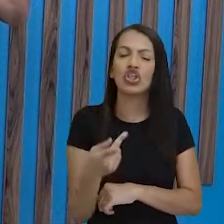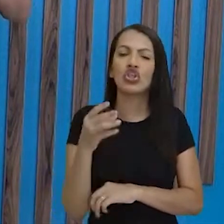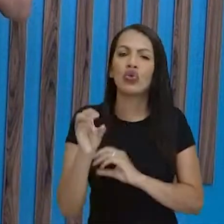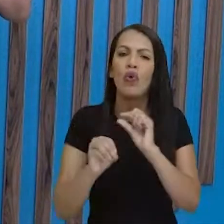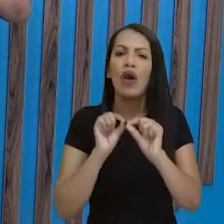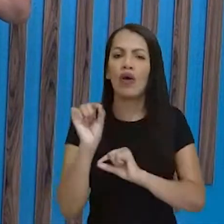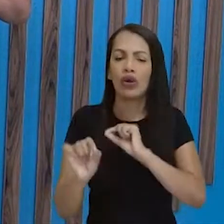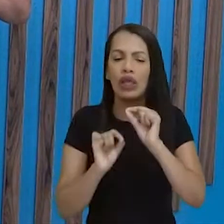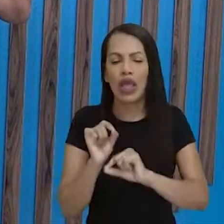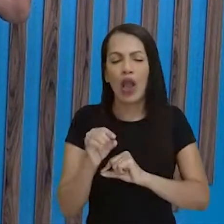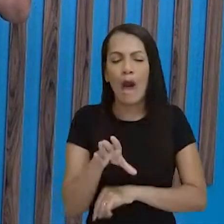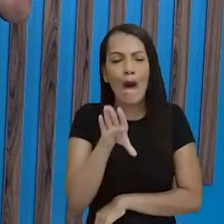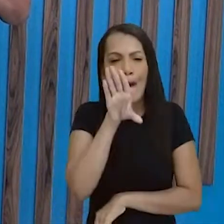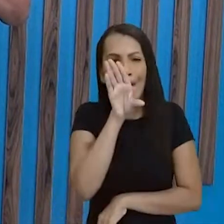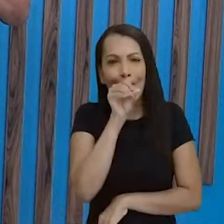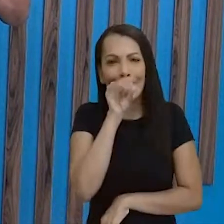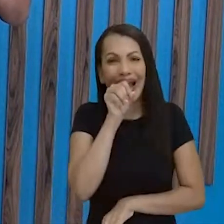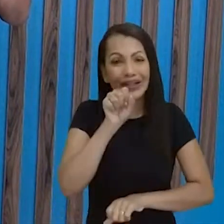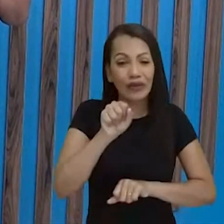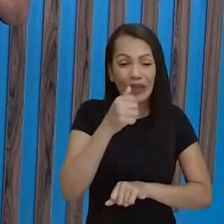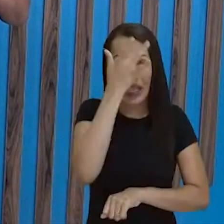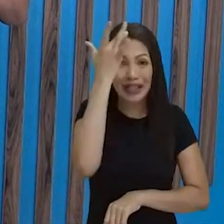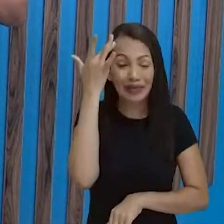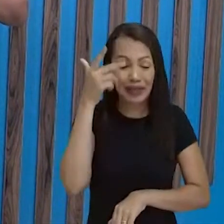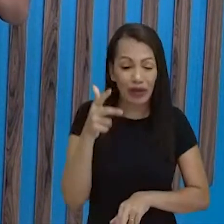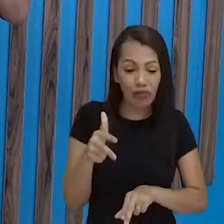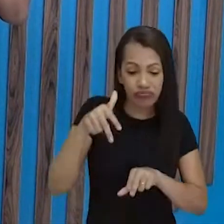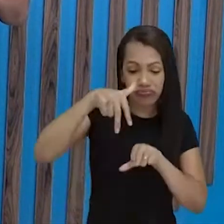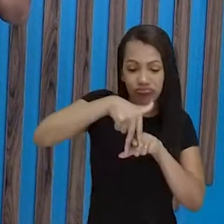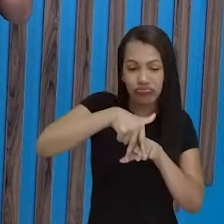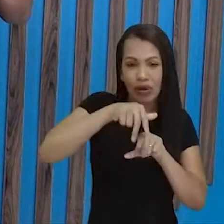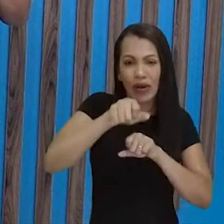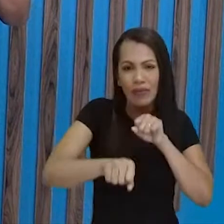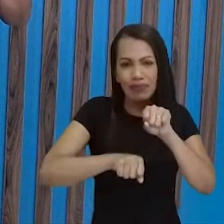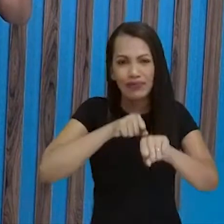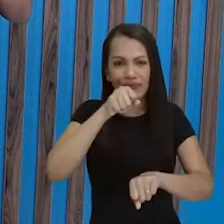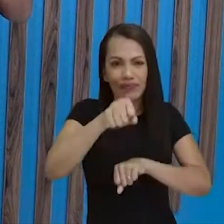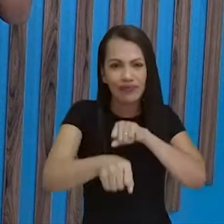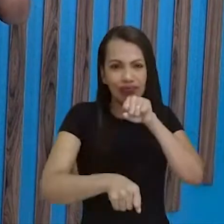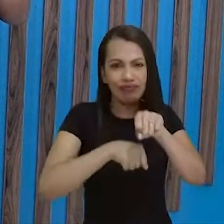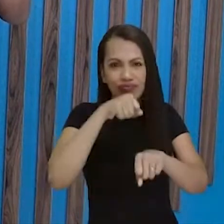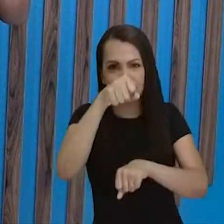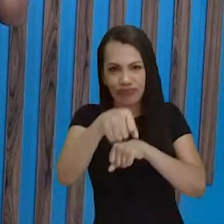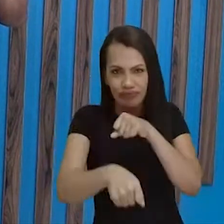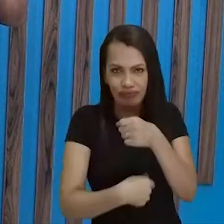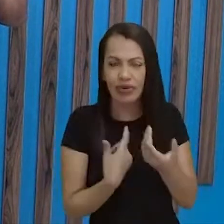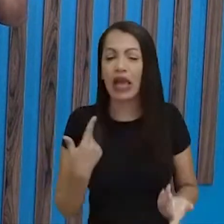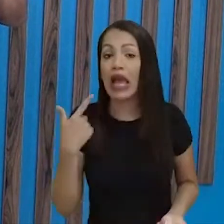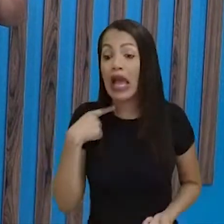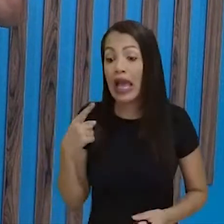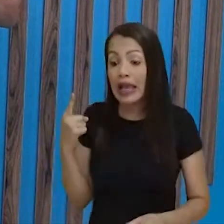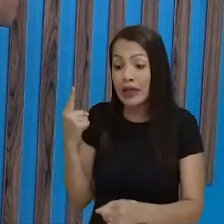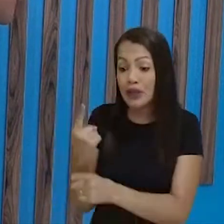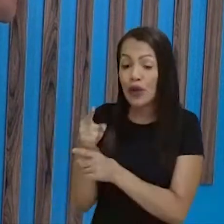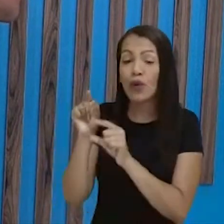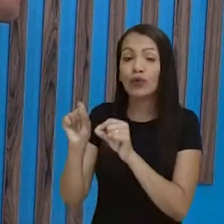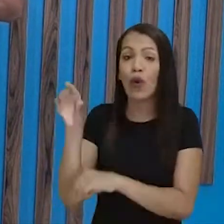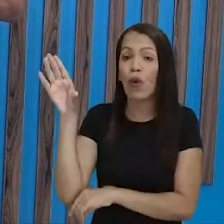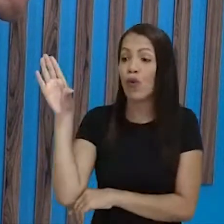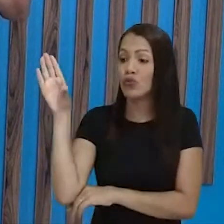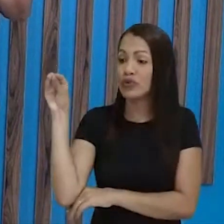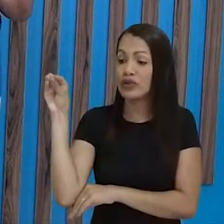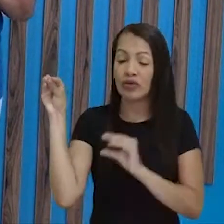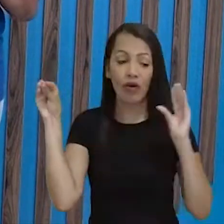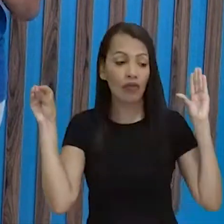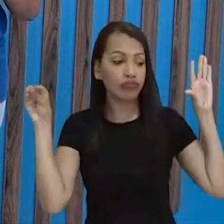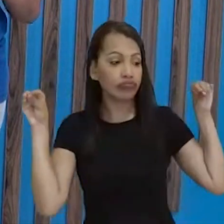pedalinho. Depois, aí sim ela encontrou um cisne de carne e osso e largou o pedalinho para lá,